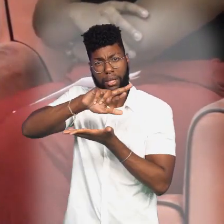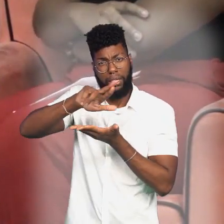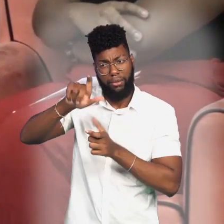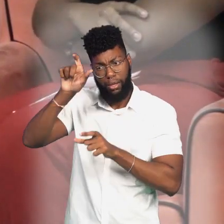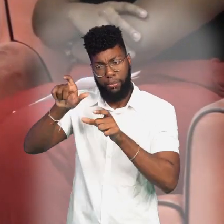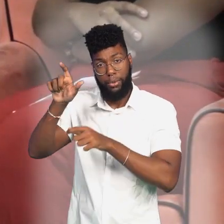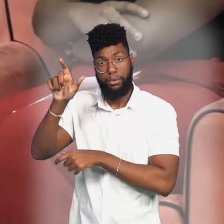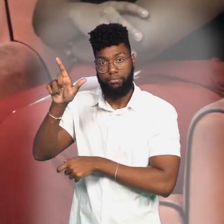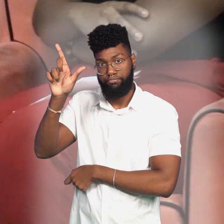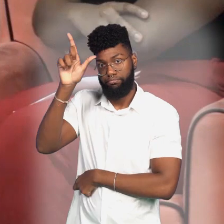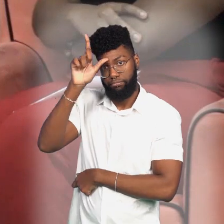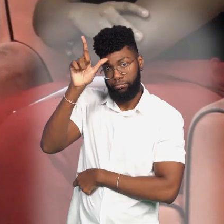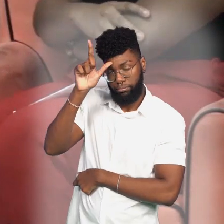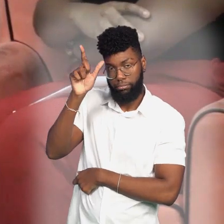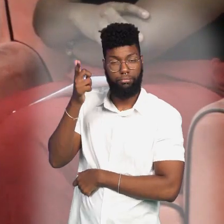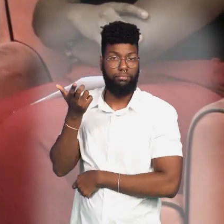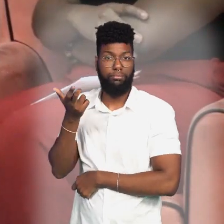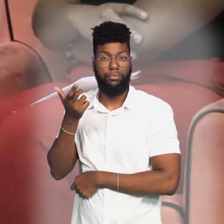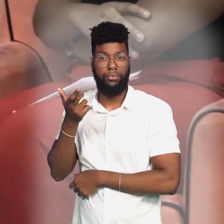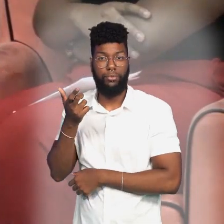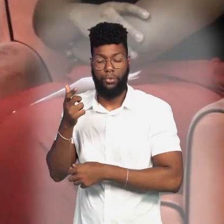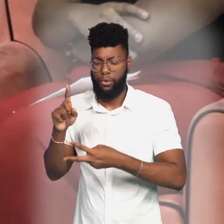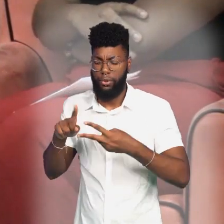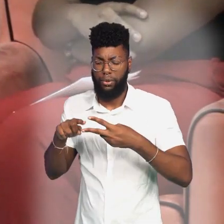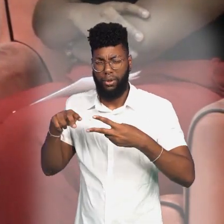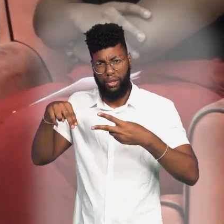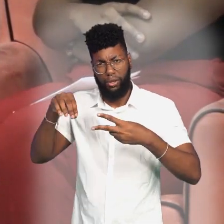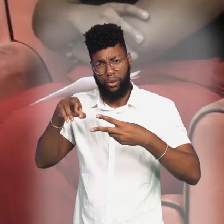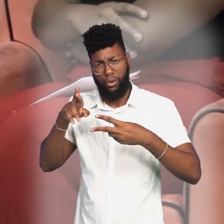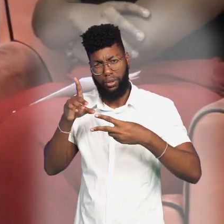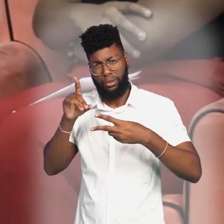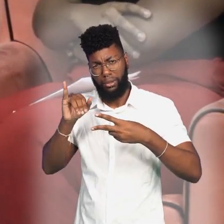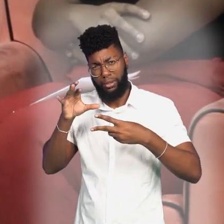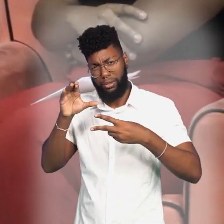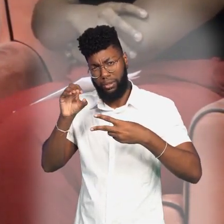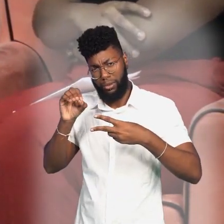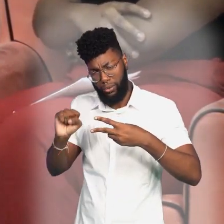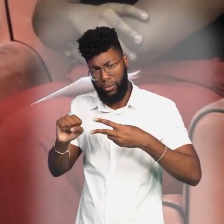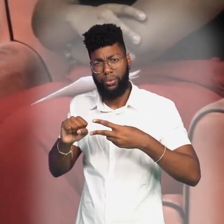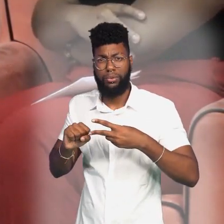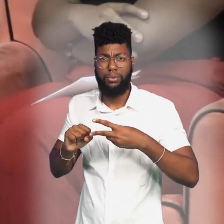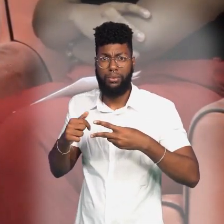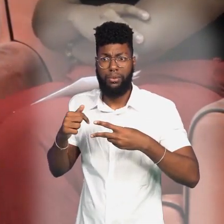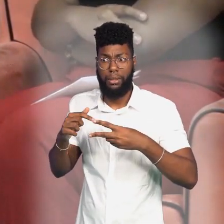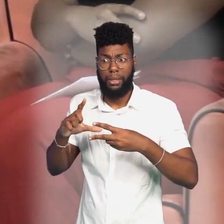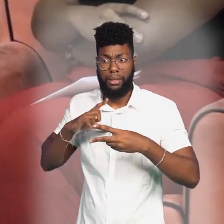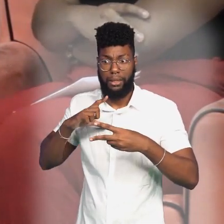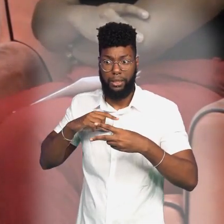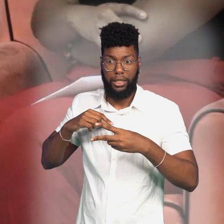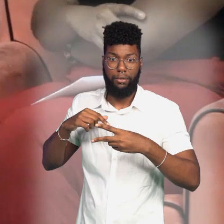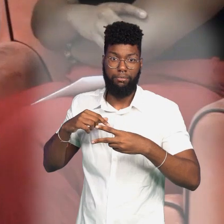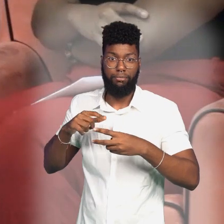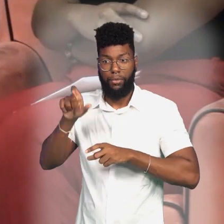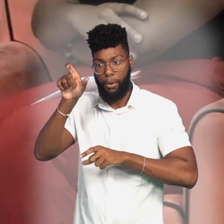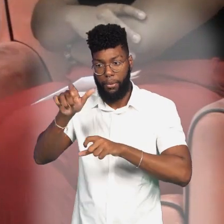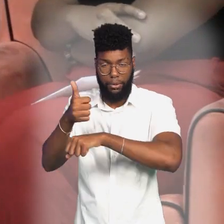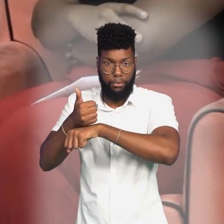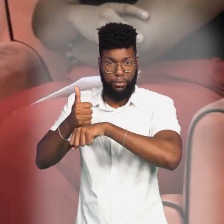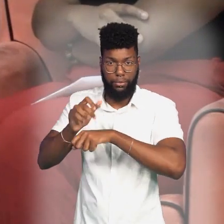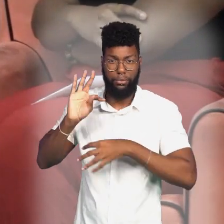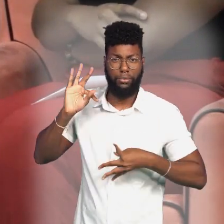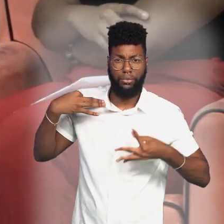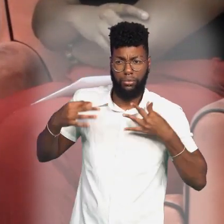alemãos nórdicos nas ruas com guia turístico. Isso me fascinava, de ver, às vezes é